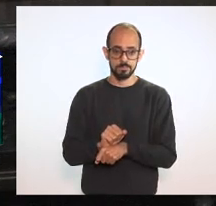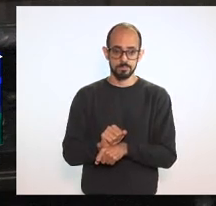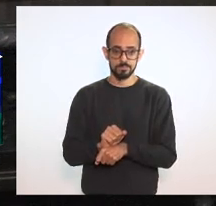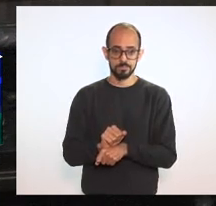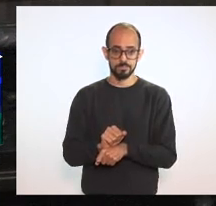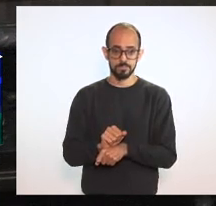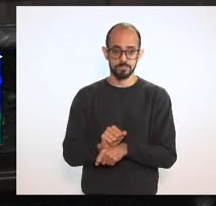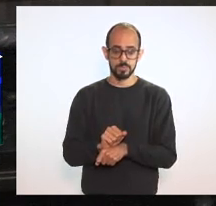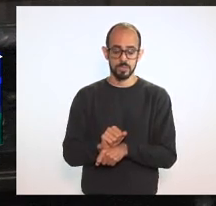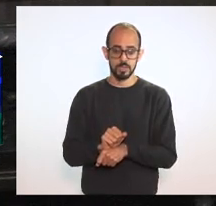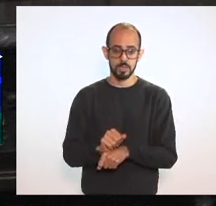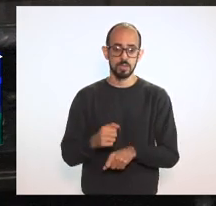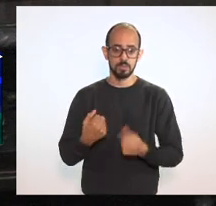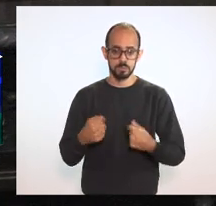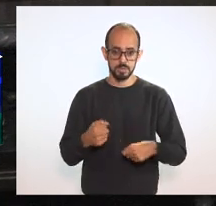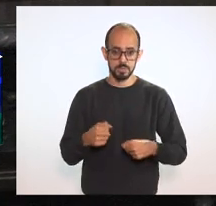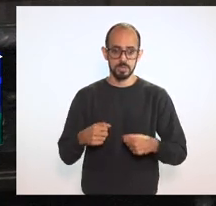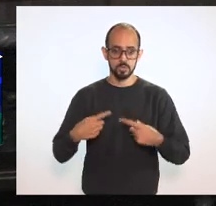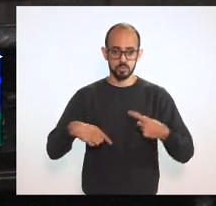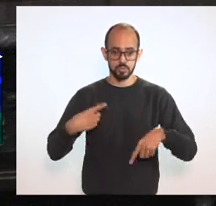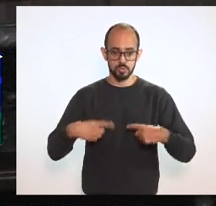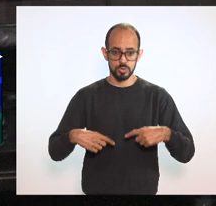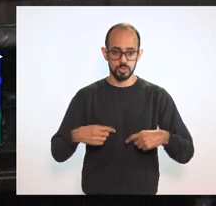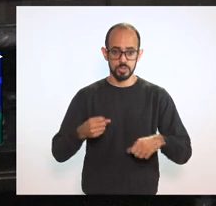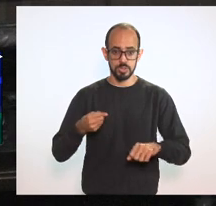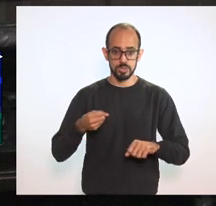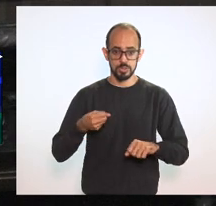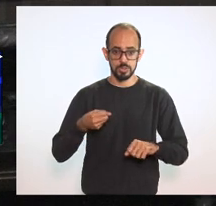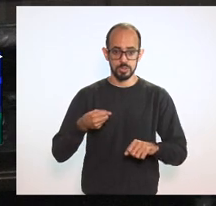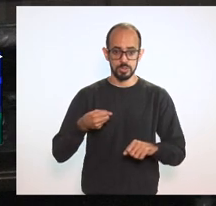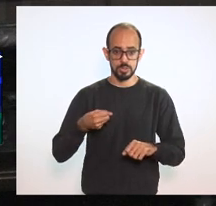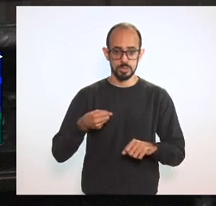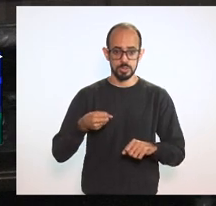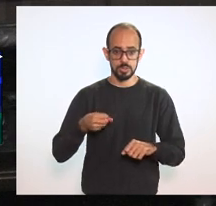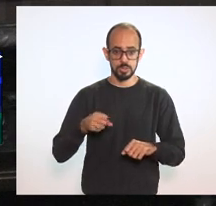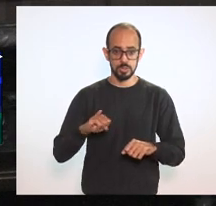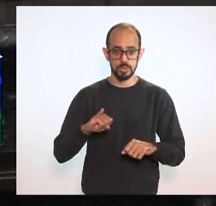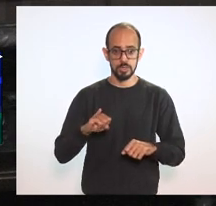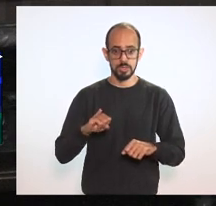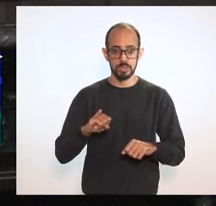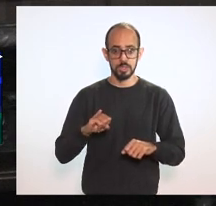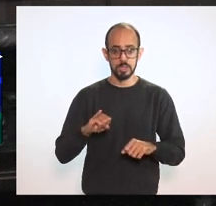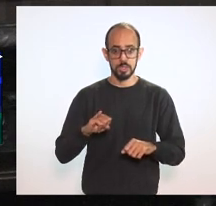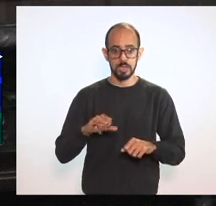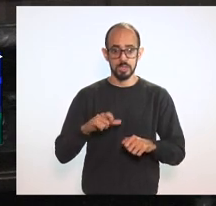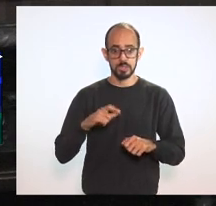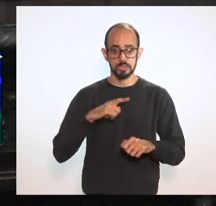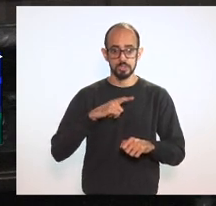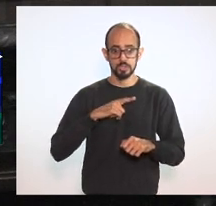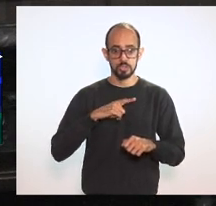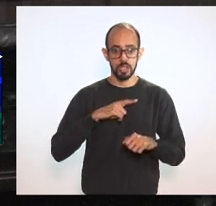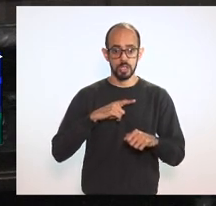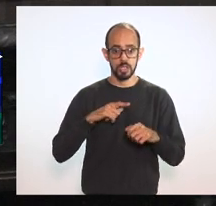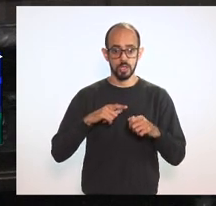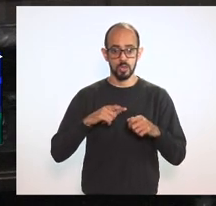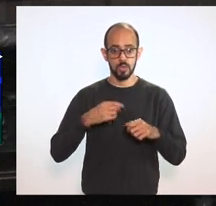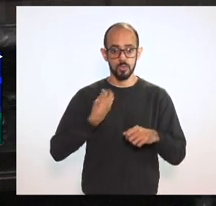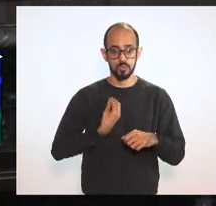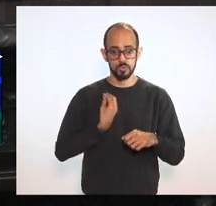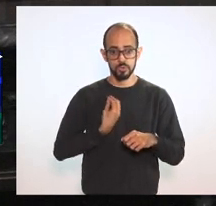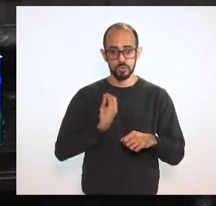interrupção é decretado feriado de atividades que funcionam de modo exclusivamente